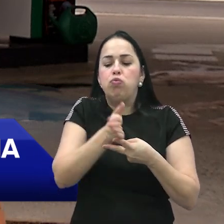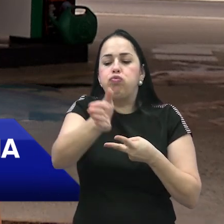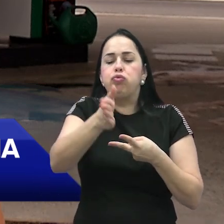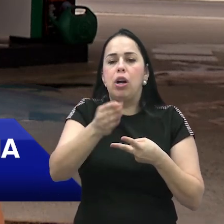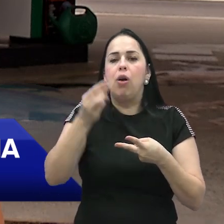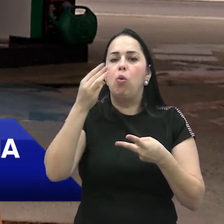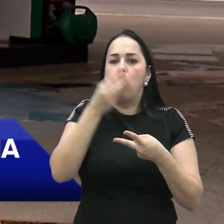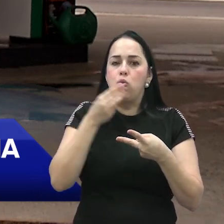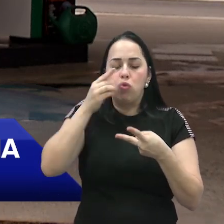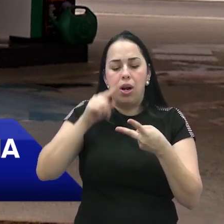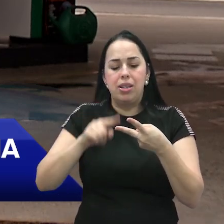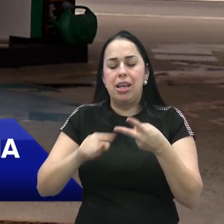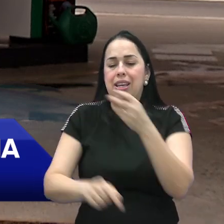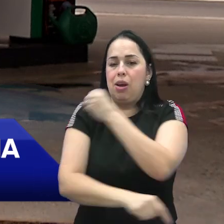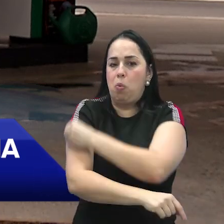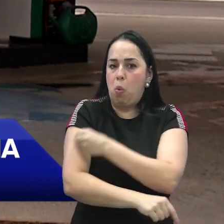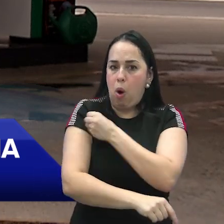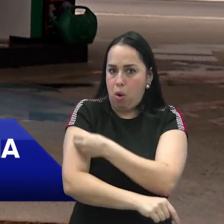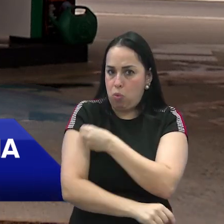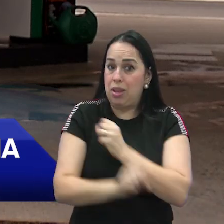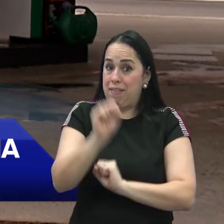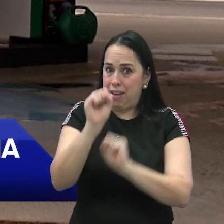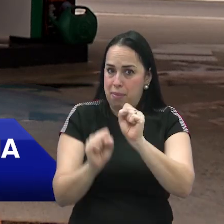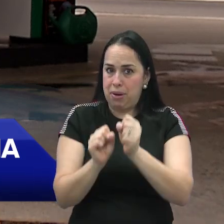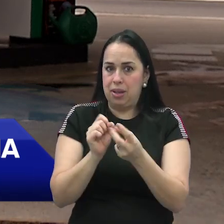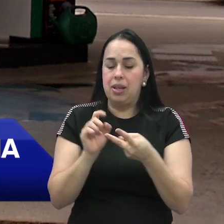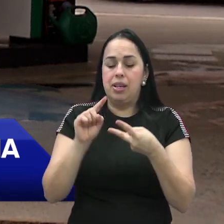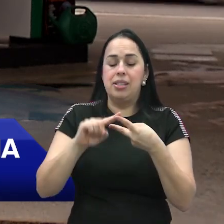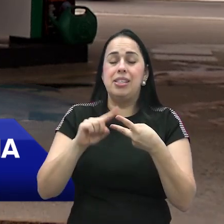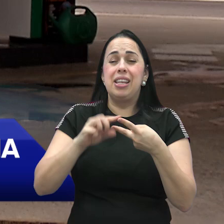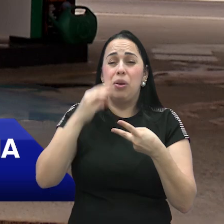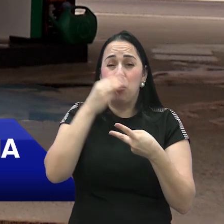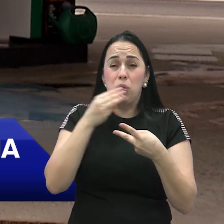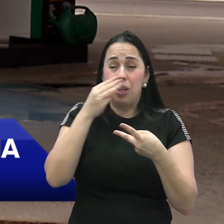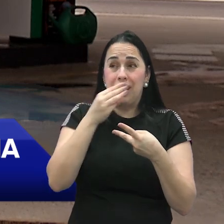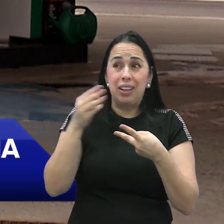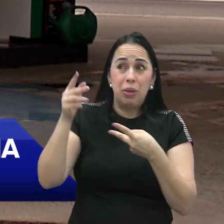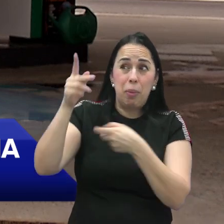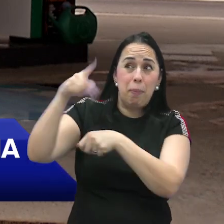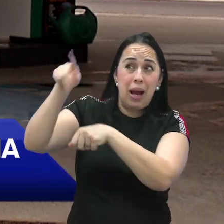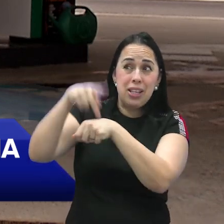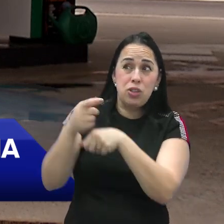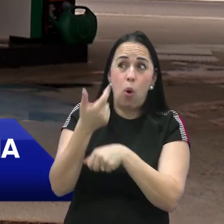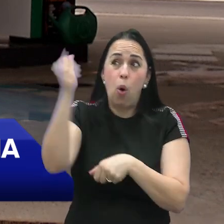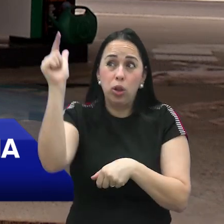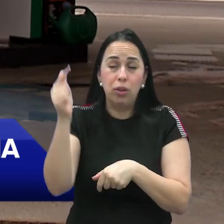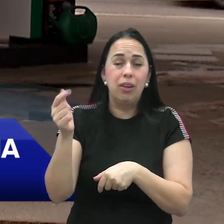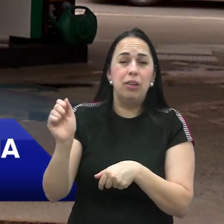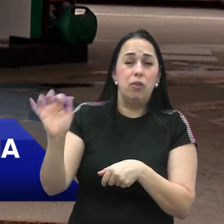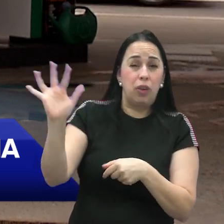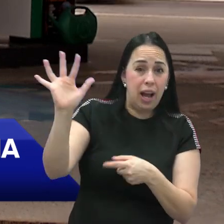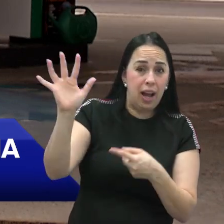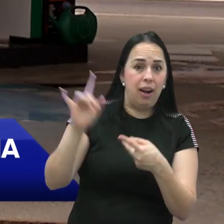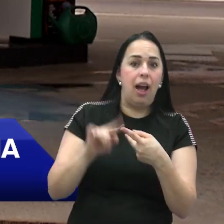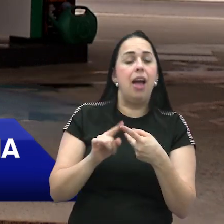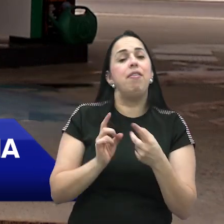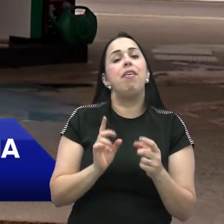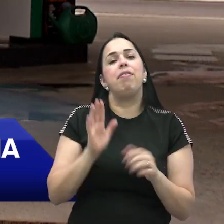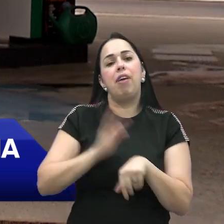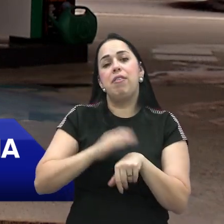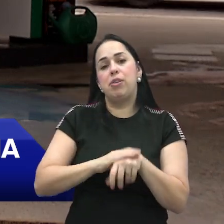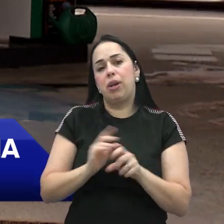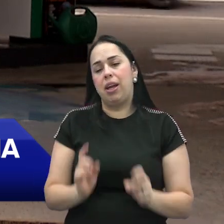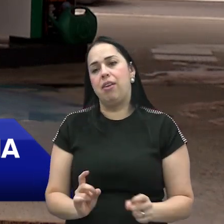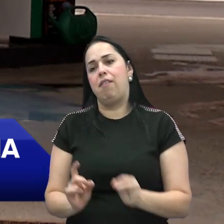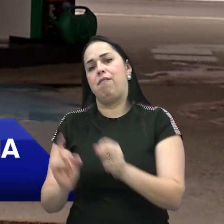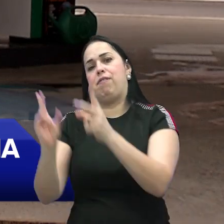o açúcar é o principal produto de exportação do estado de São Paulo. Se o preço do açúcar estiver muito alto no mercado internacional, o que a gente vai ver? Mais exportação de